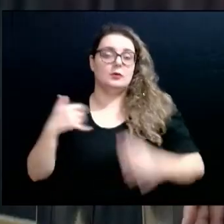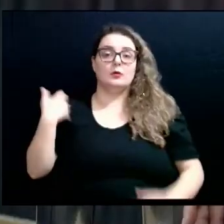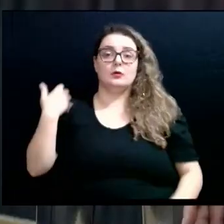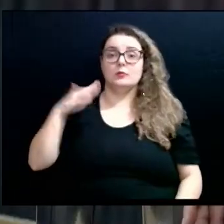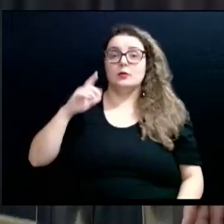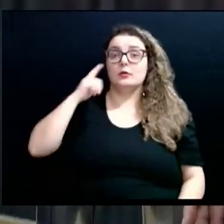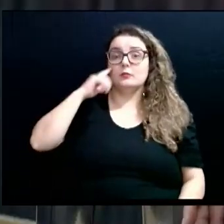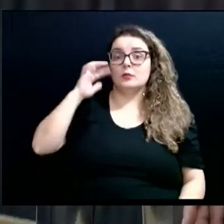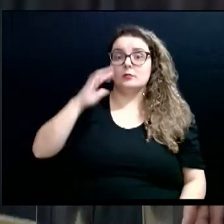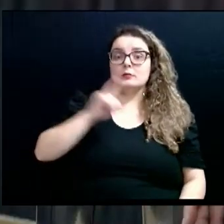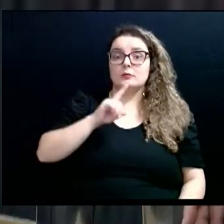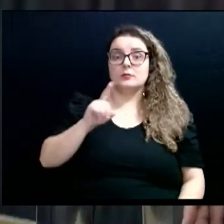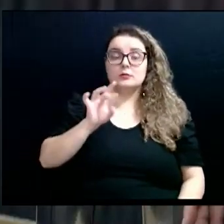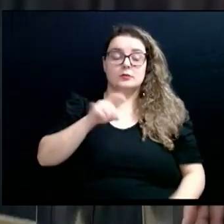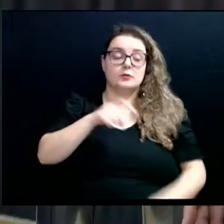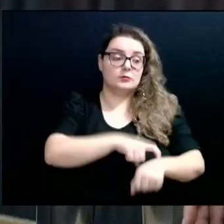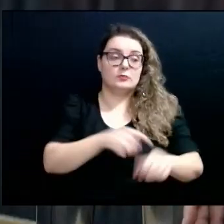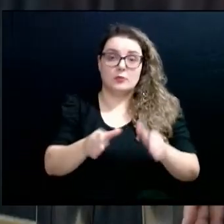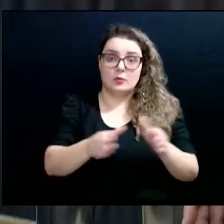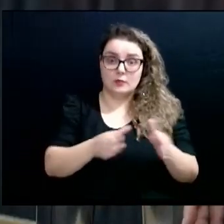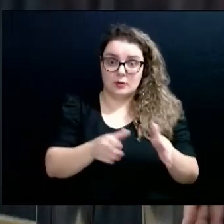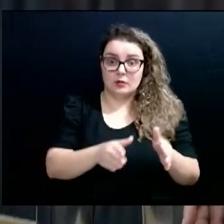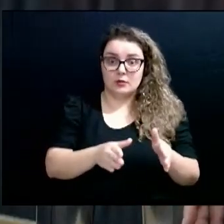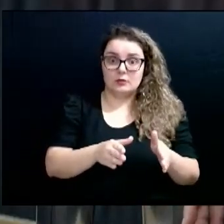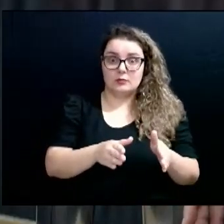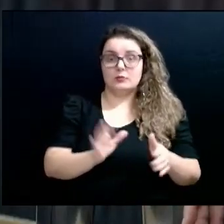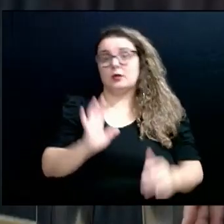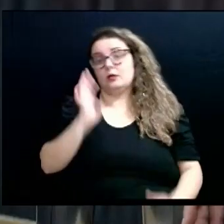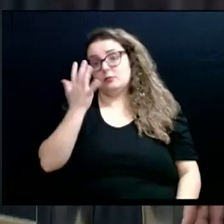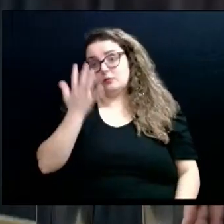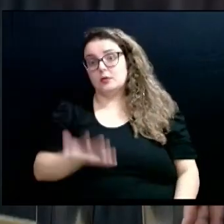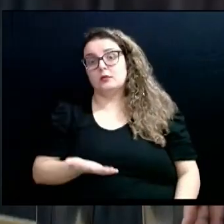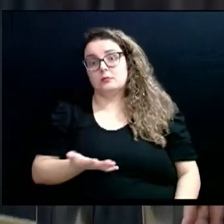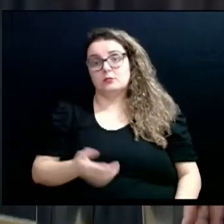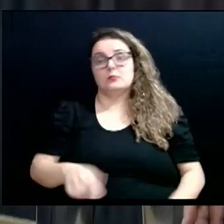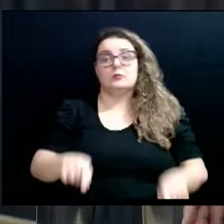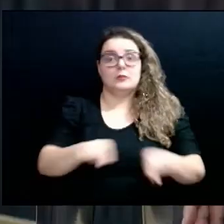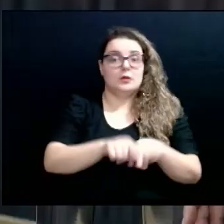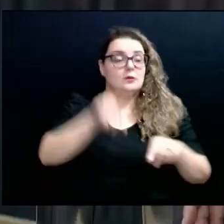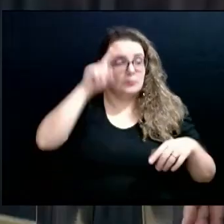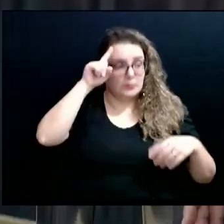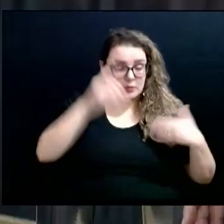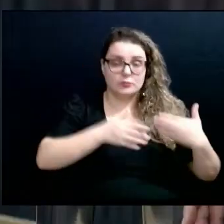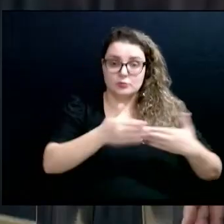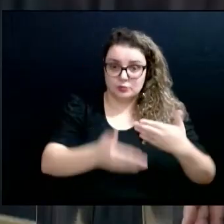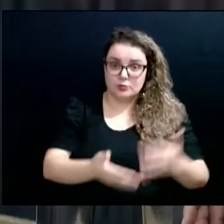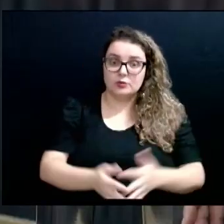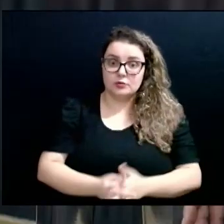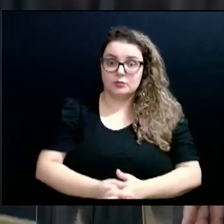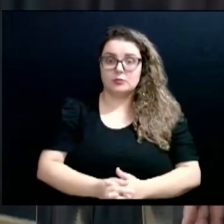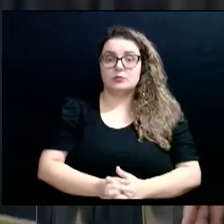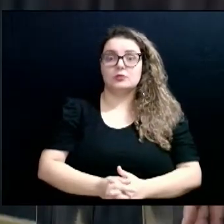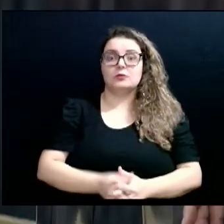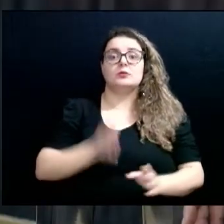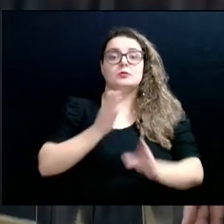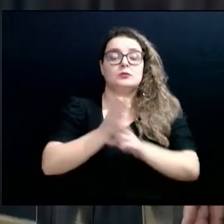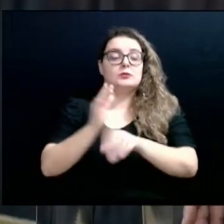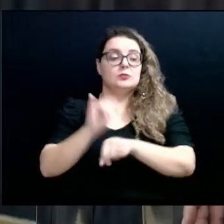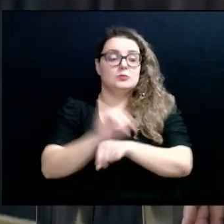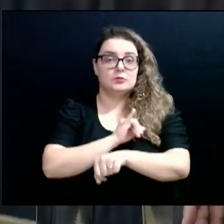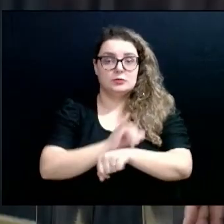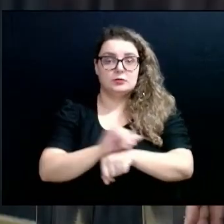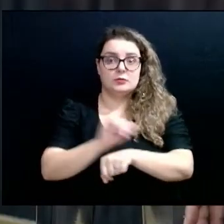no momento ali em que a situação está acontecendo, mas no dia a dia, né? Descobrir mecanismos que ele